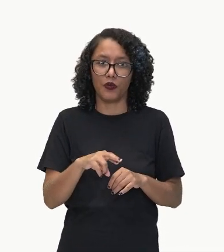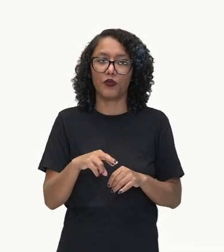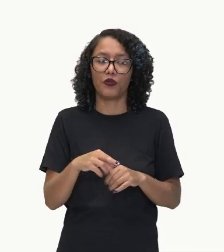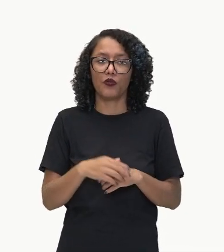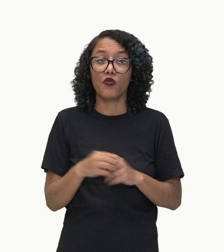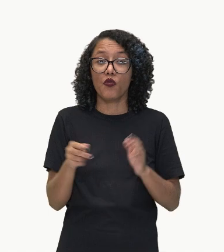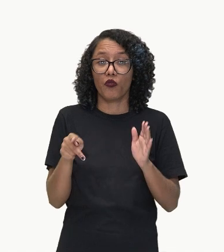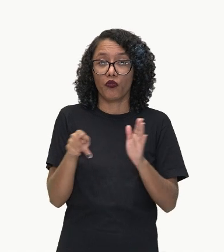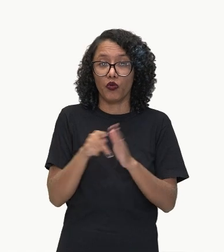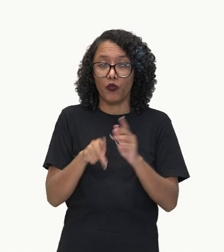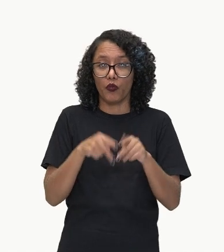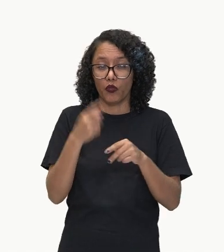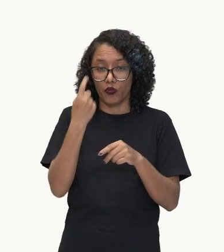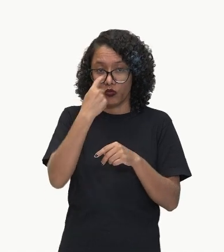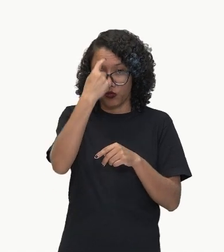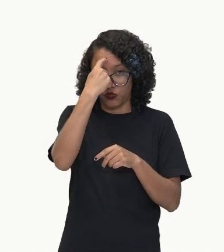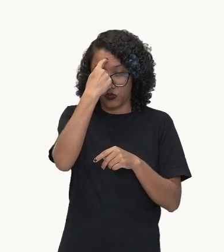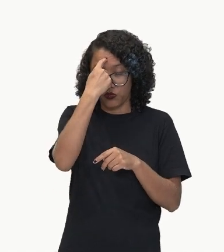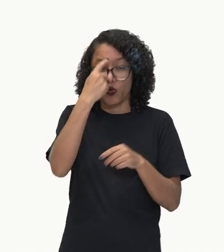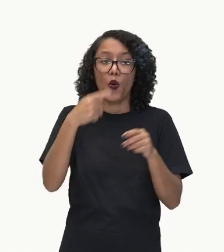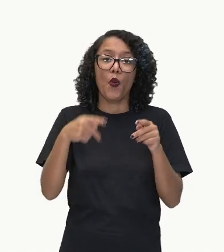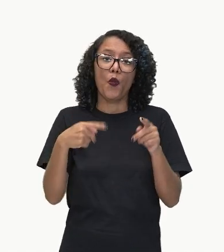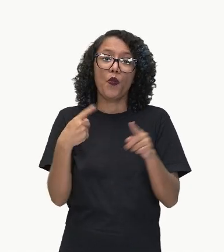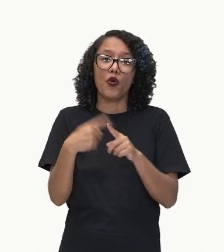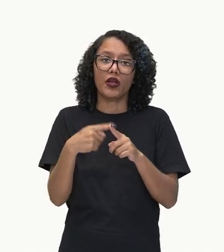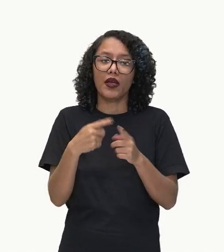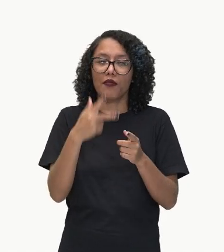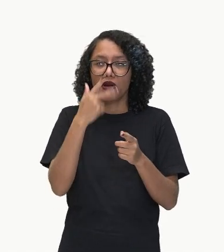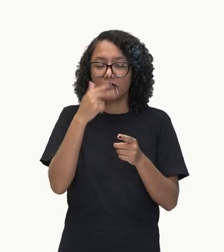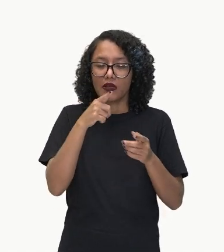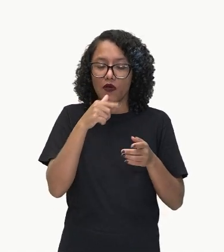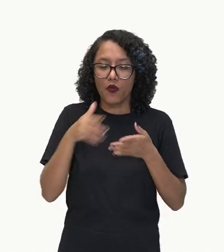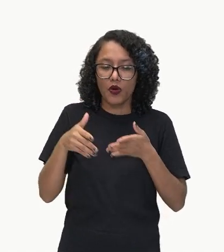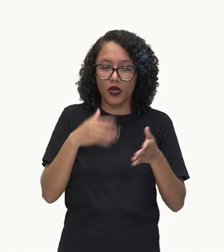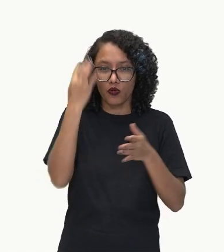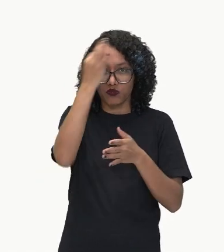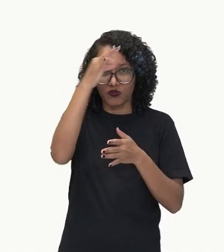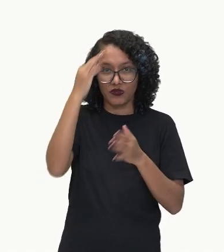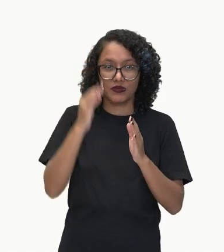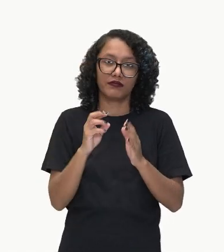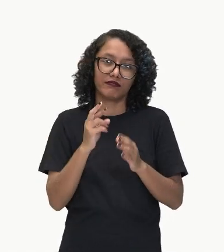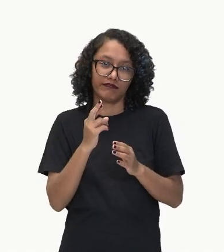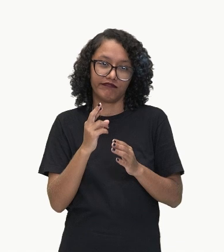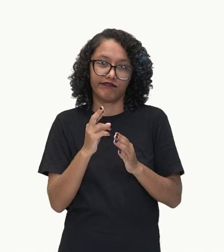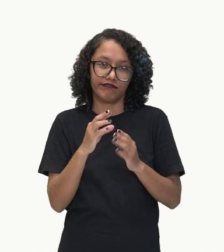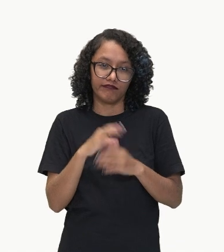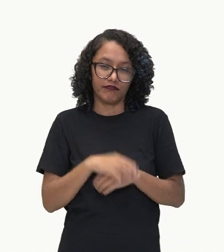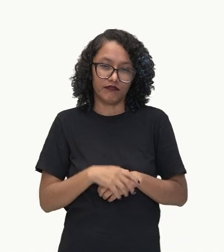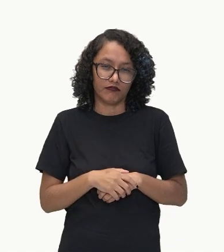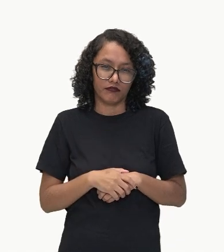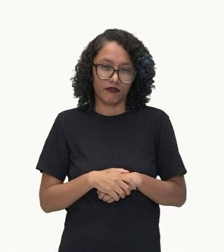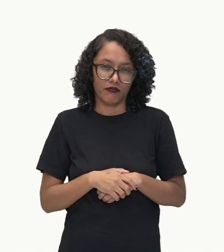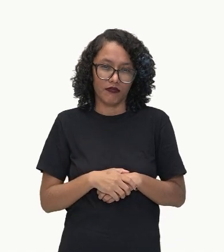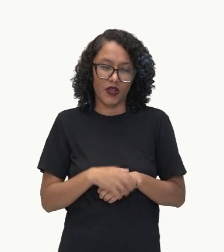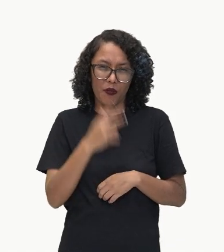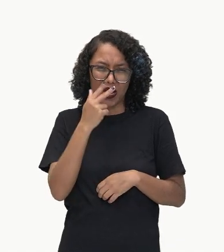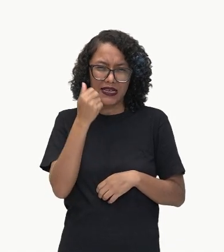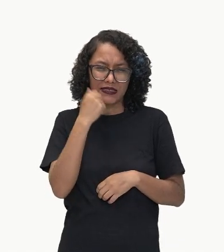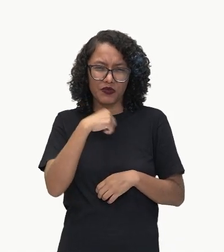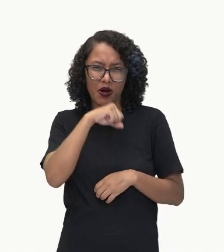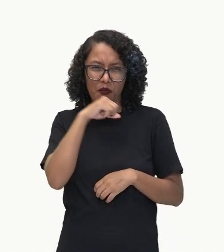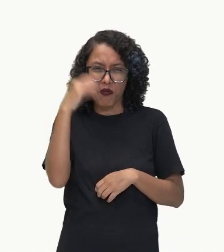rio sagrado. Ele é reverenciado como uma mãe divina, proporcionando